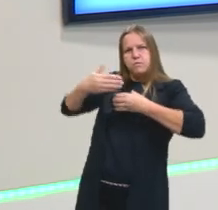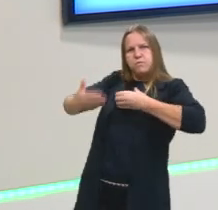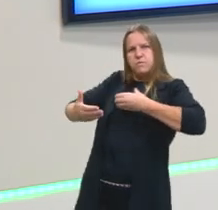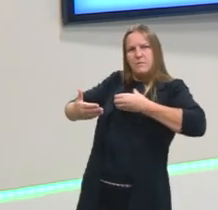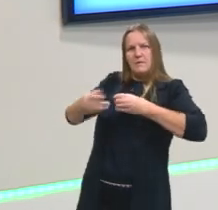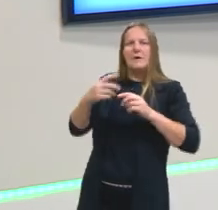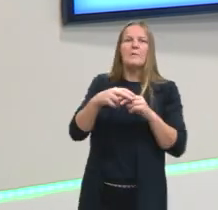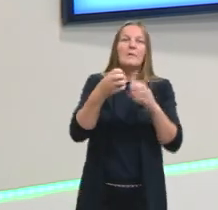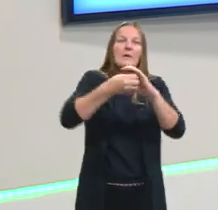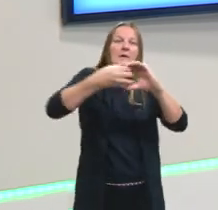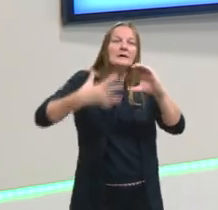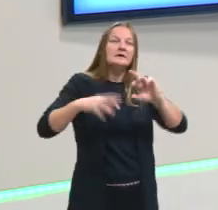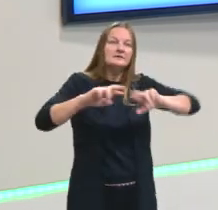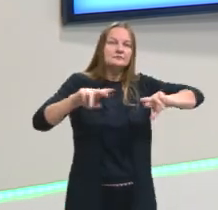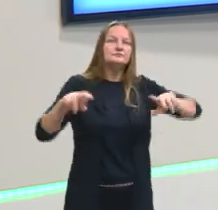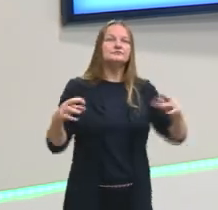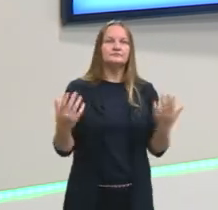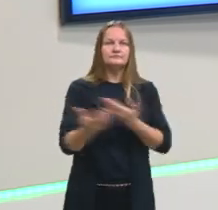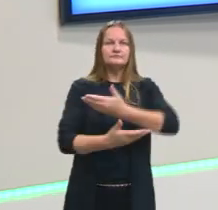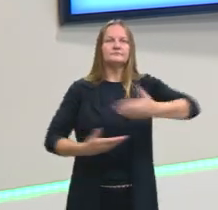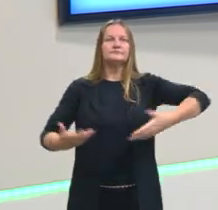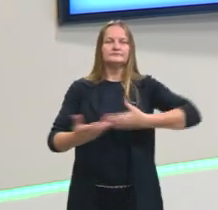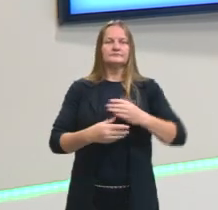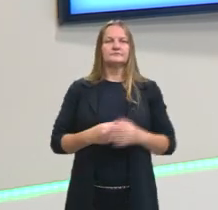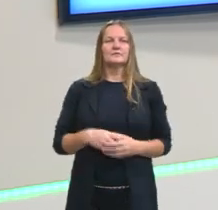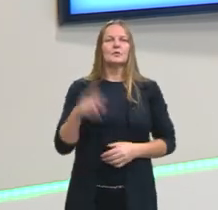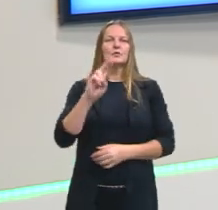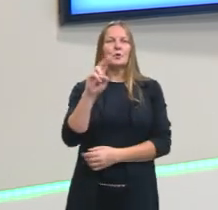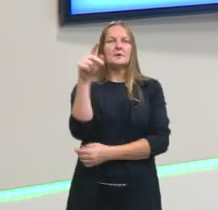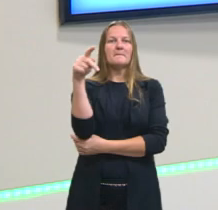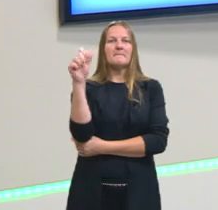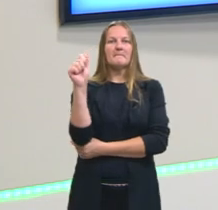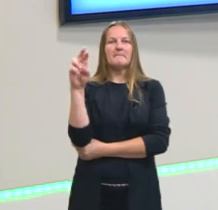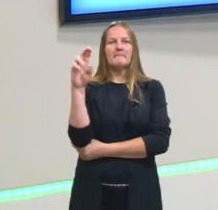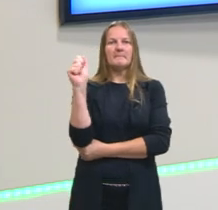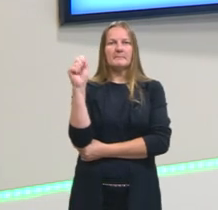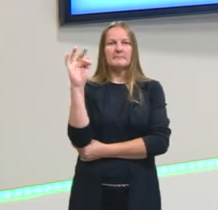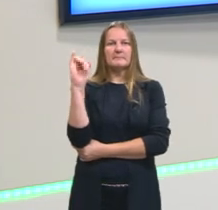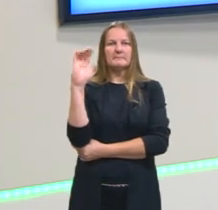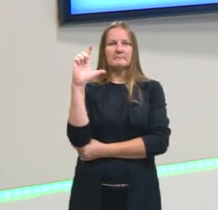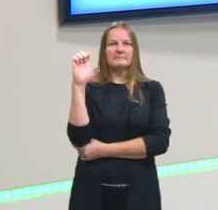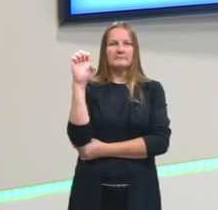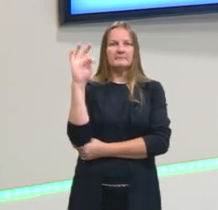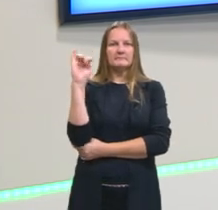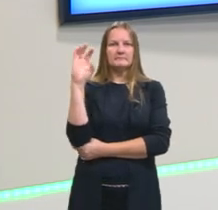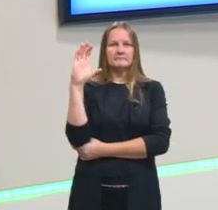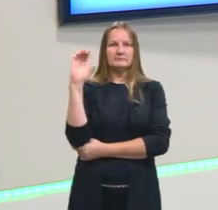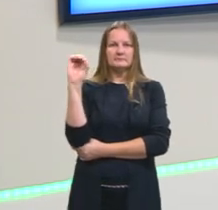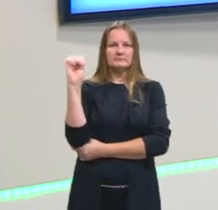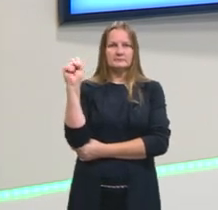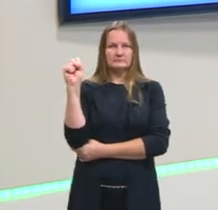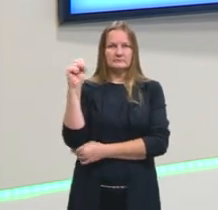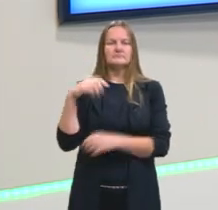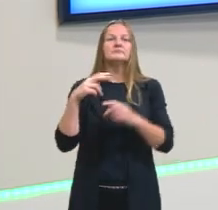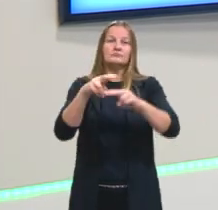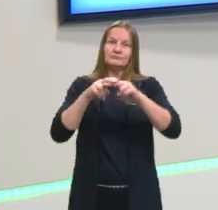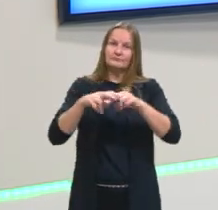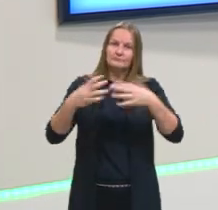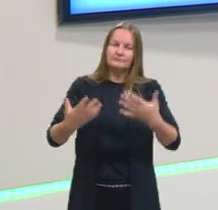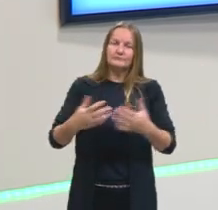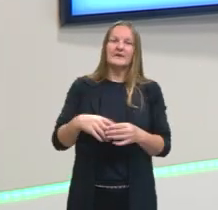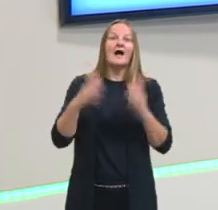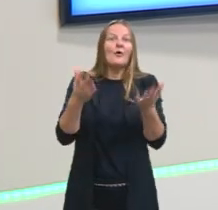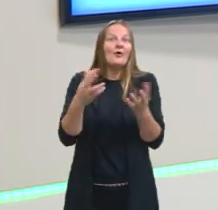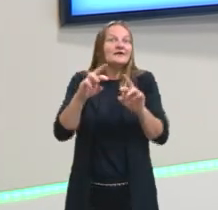são grupos esses em círculos são grupos parafiléticos que não incluíram todo mundo nos grupos